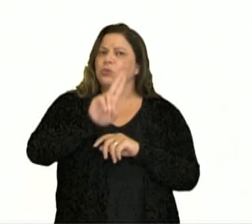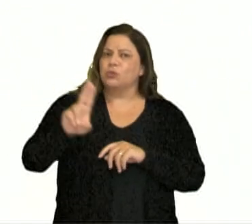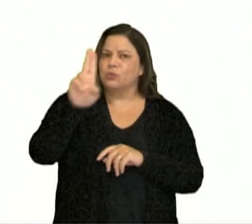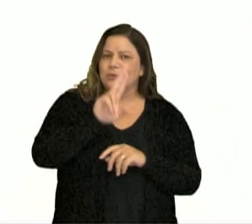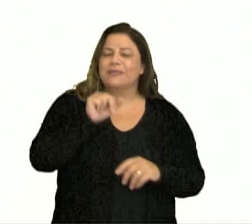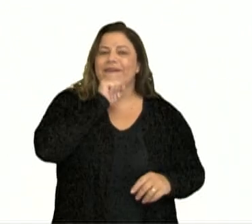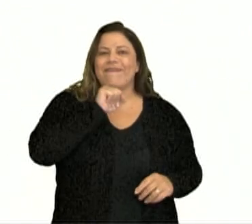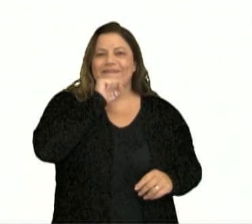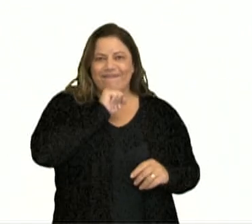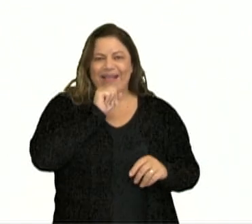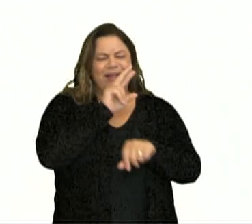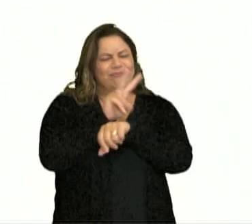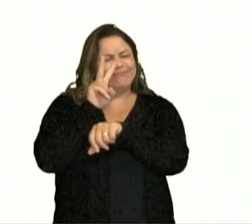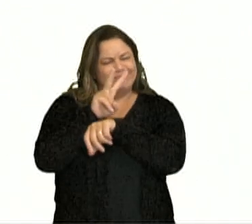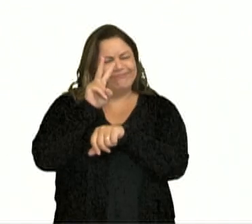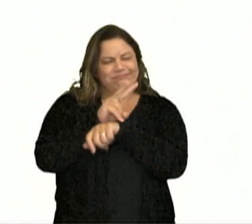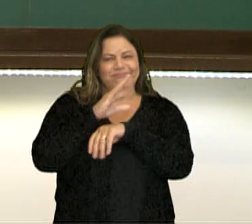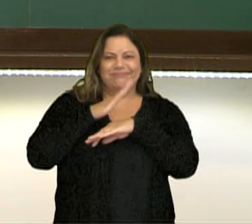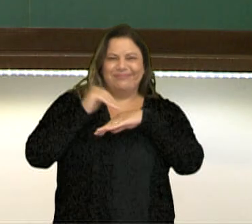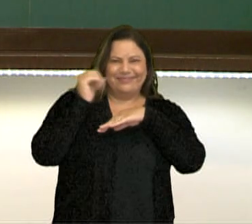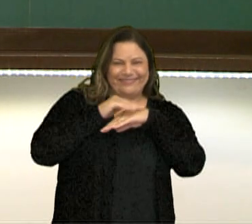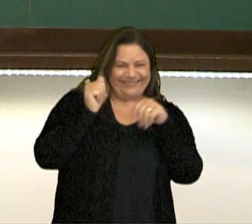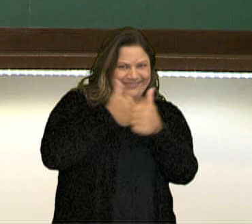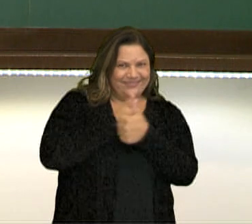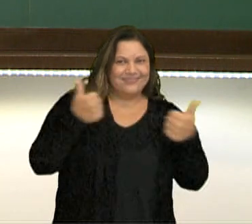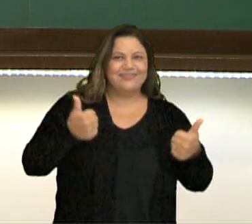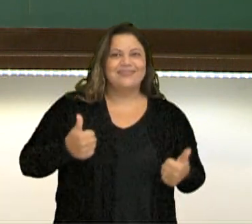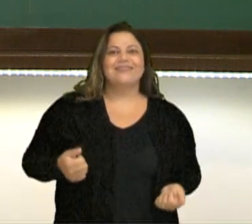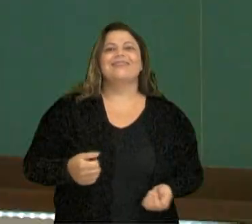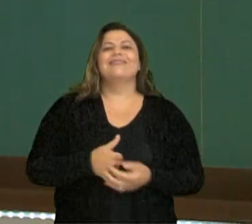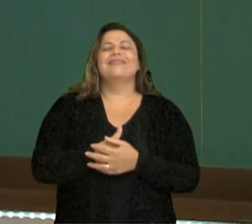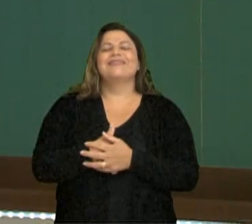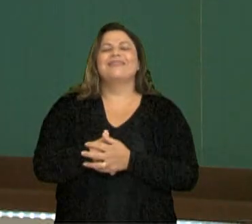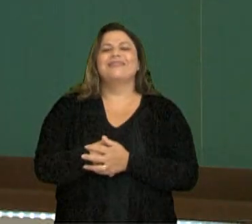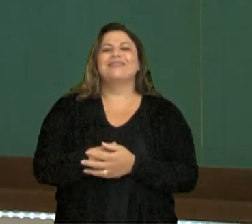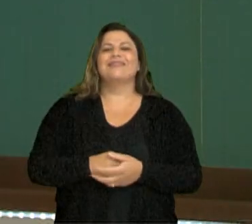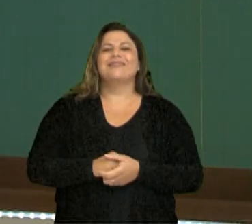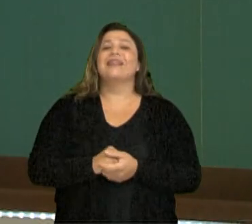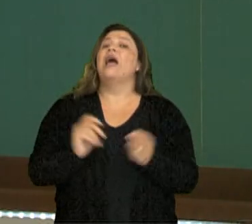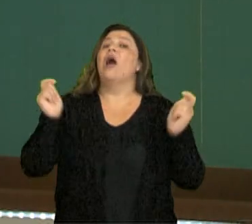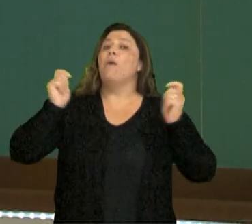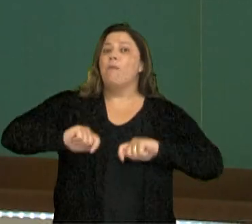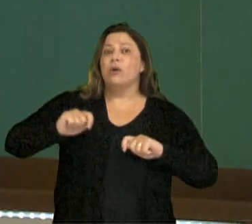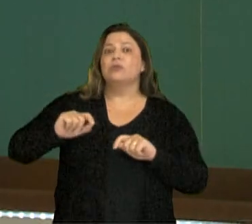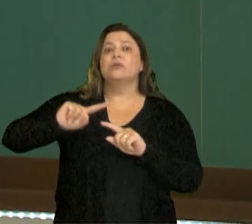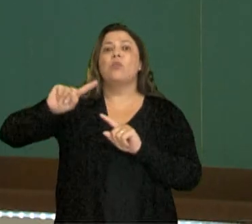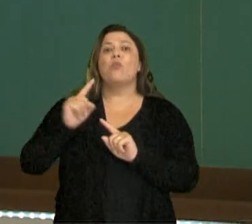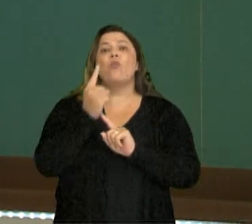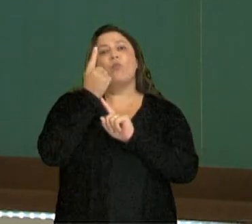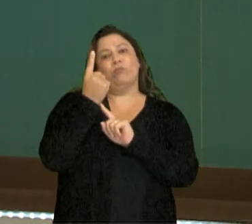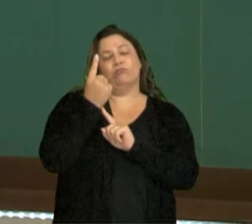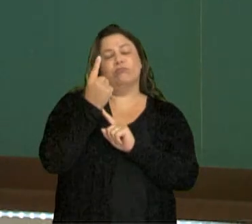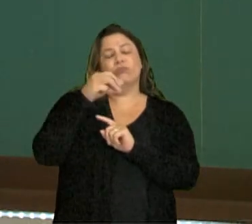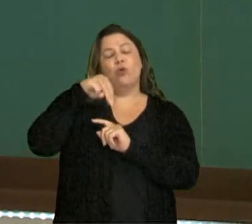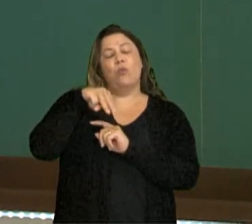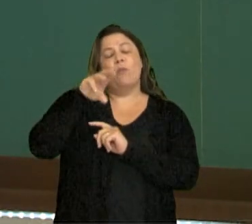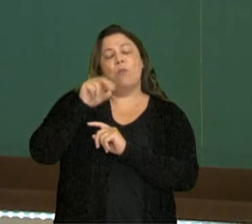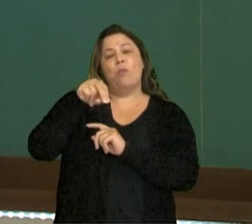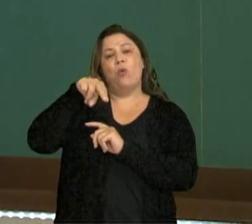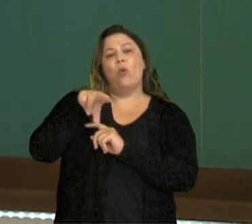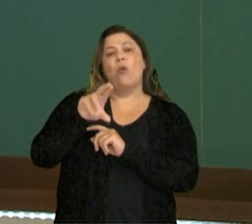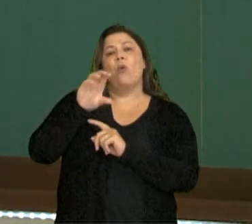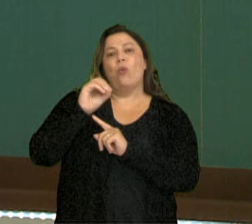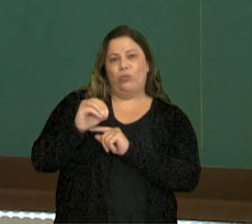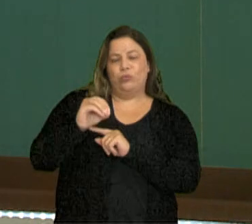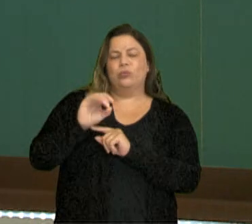problema. Cuida dele com carinho que ele vai durar muitos anos. Podem ser monolíngues. O que é isso, teacher? É aquele que é